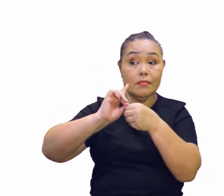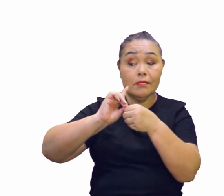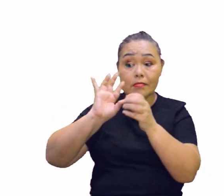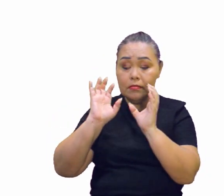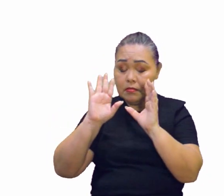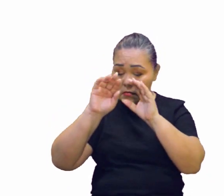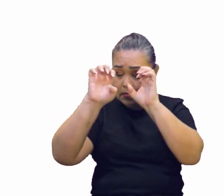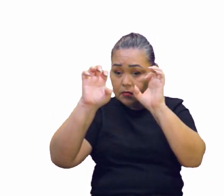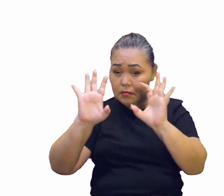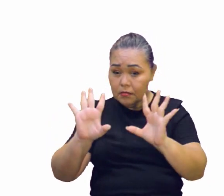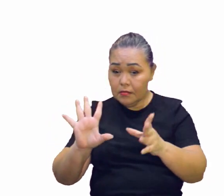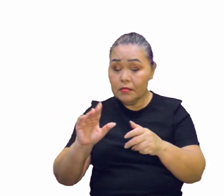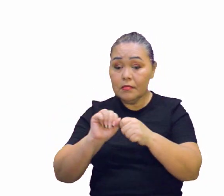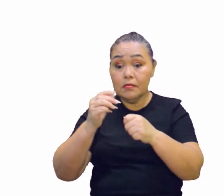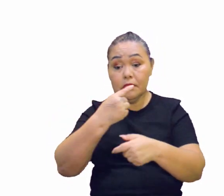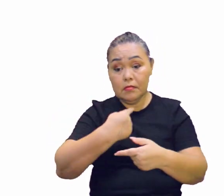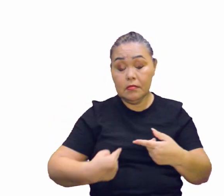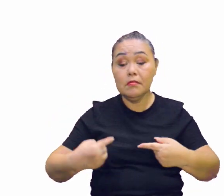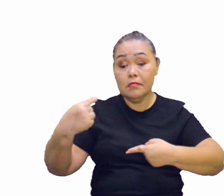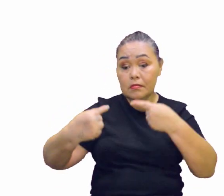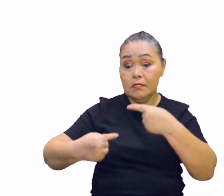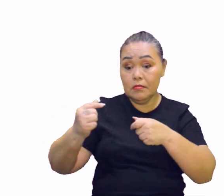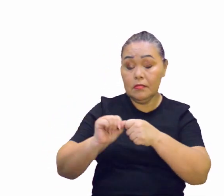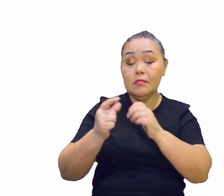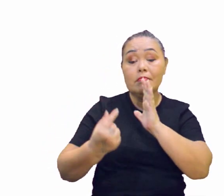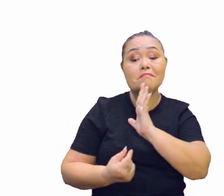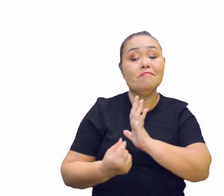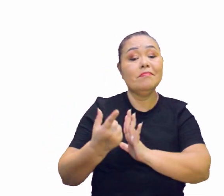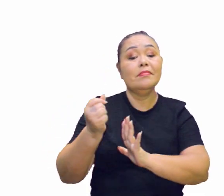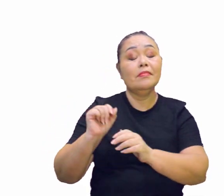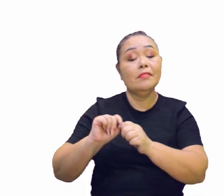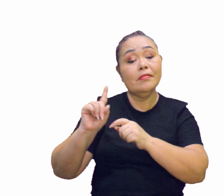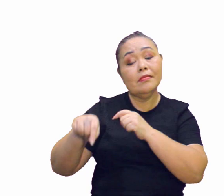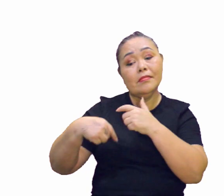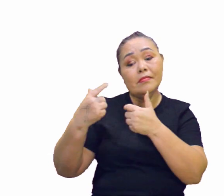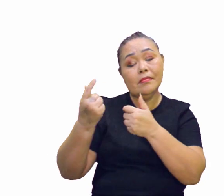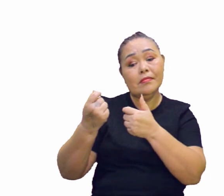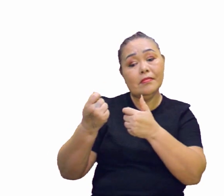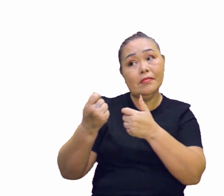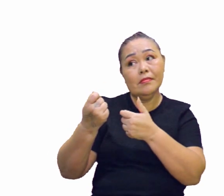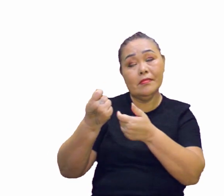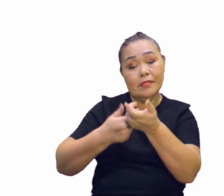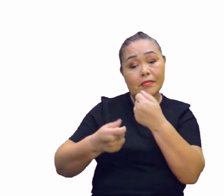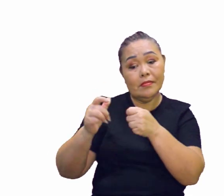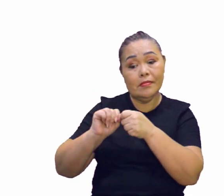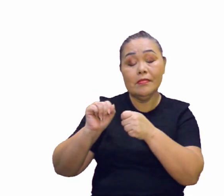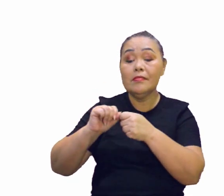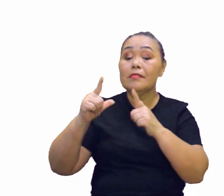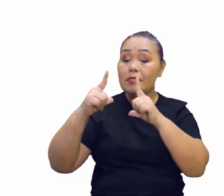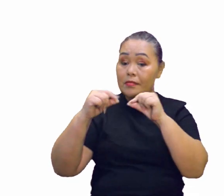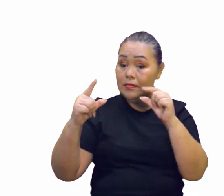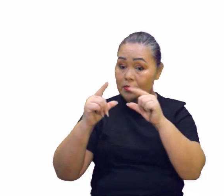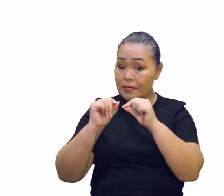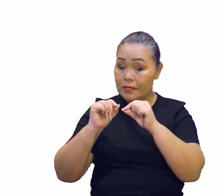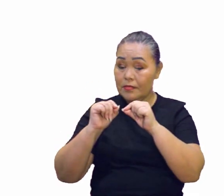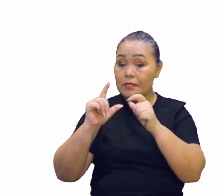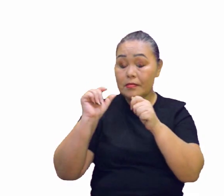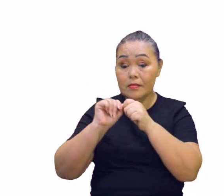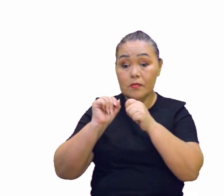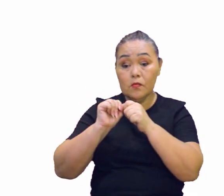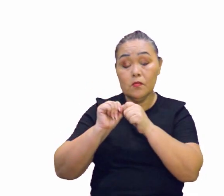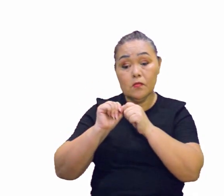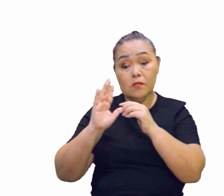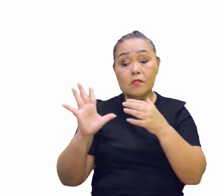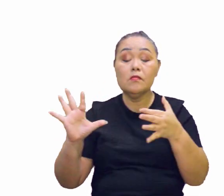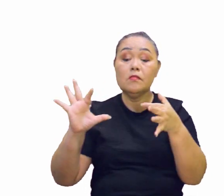toda uma estrutura de estado. Político, né? Político administrativa. Isso. Quem administra Brasília, o Distrito Federal, é